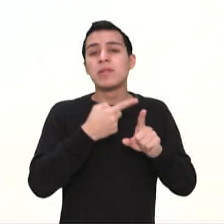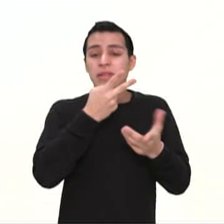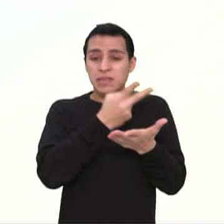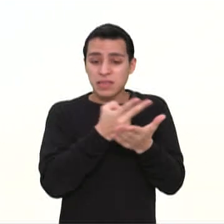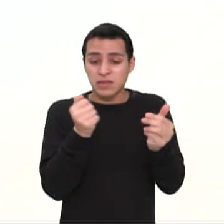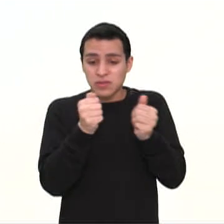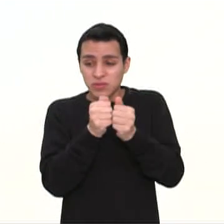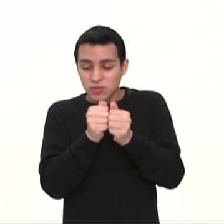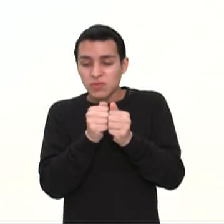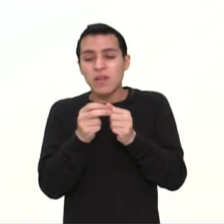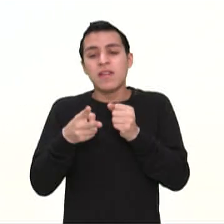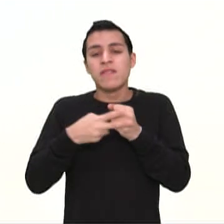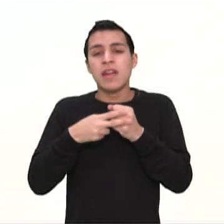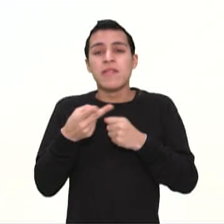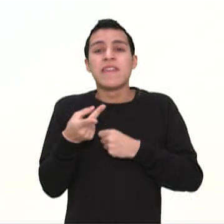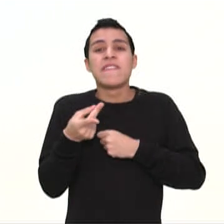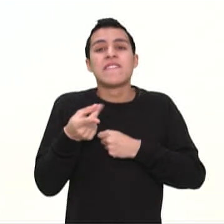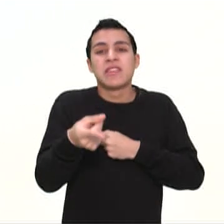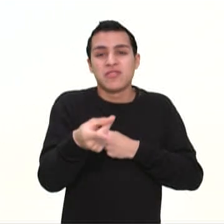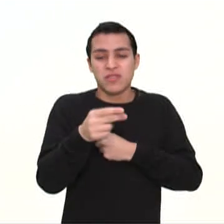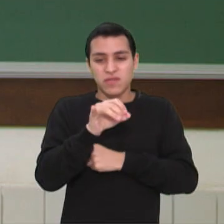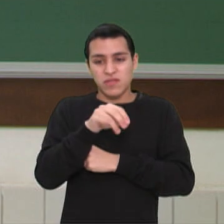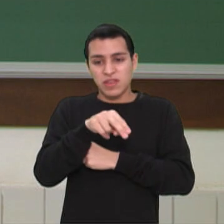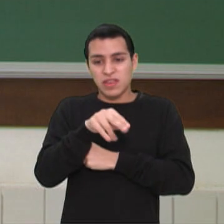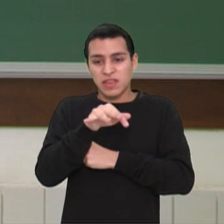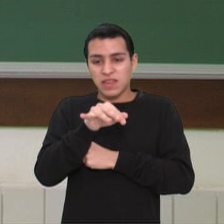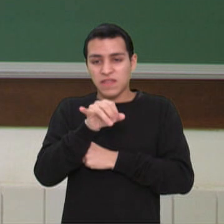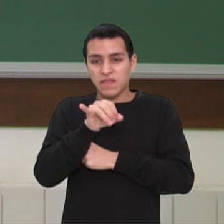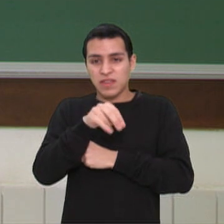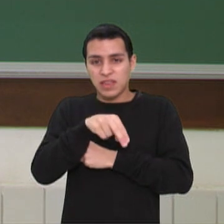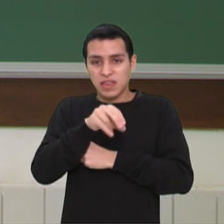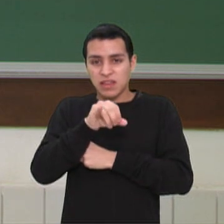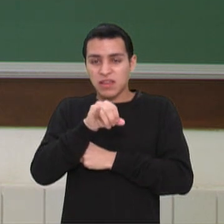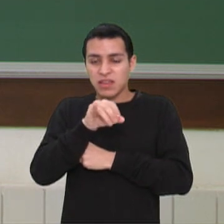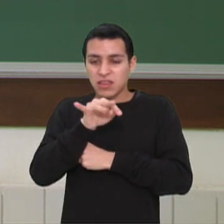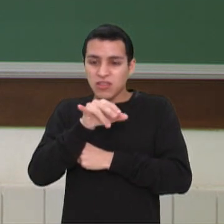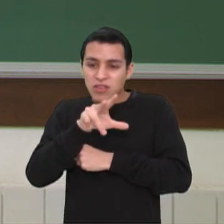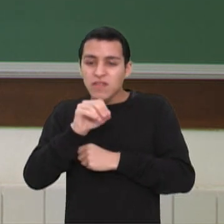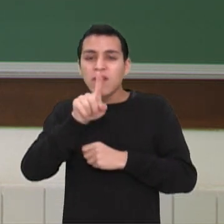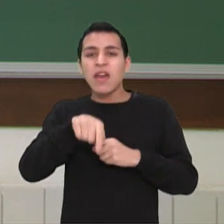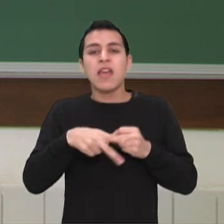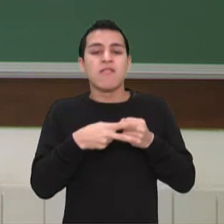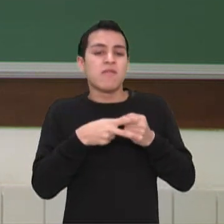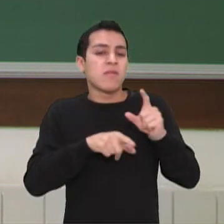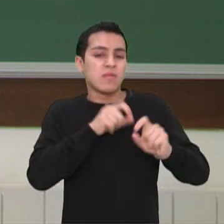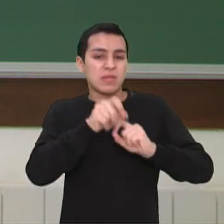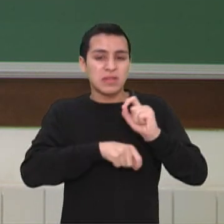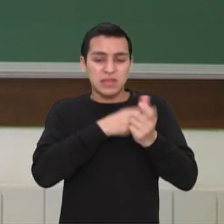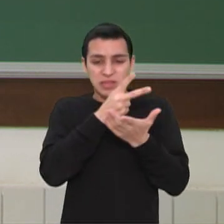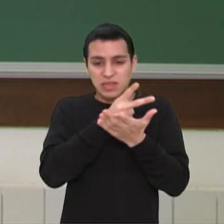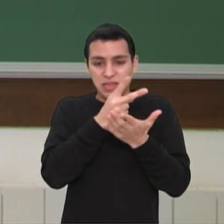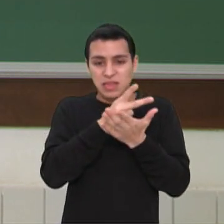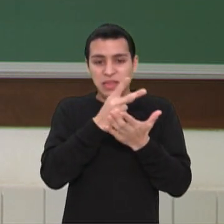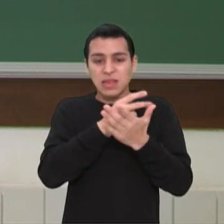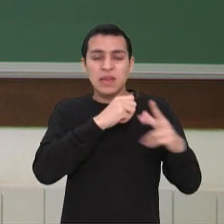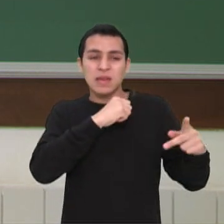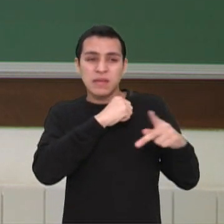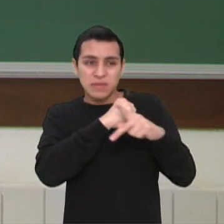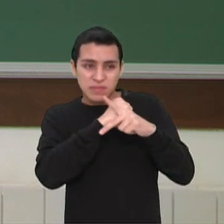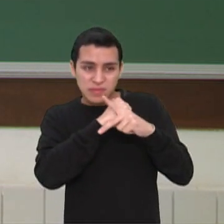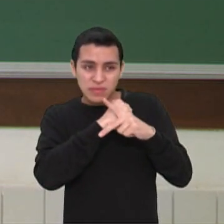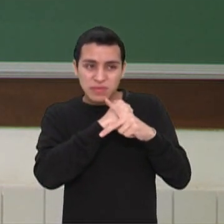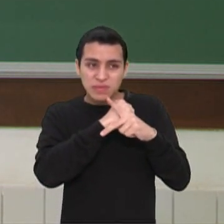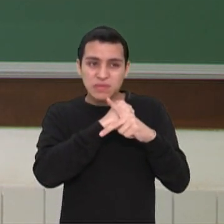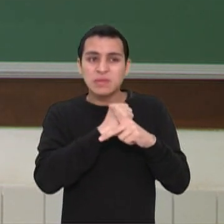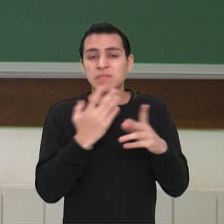de um verbo no infinitivo. Lembrando vocês que o verbo no infinitivo é aquele verbo que ele tem sempre a preposição to. Mas